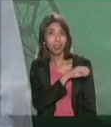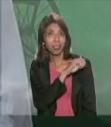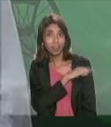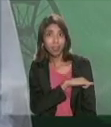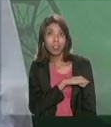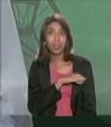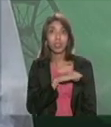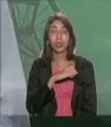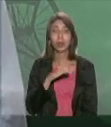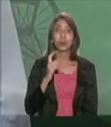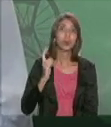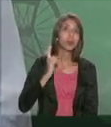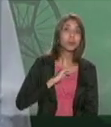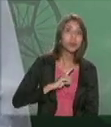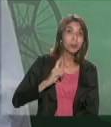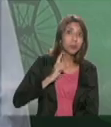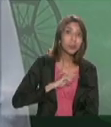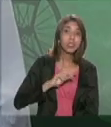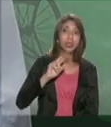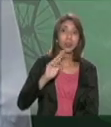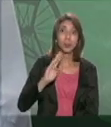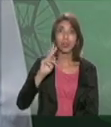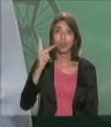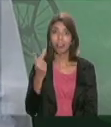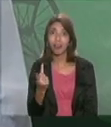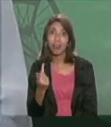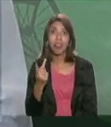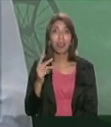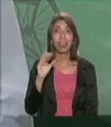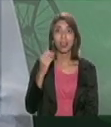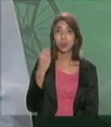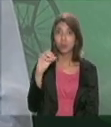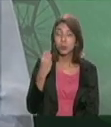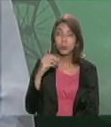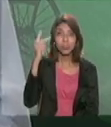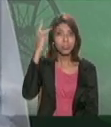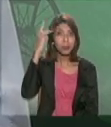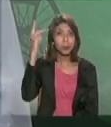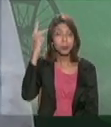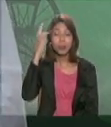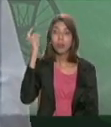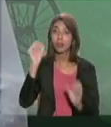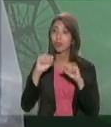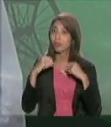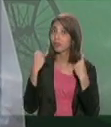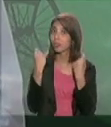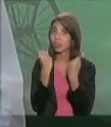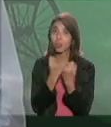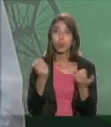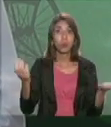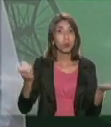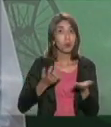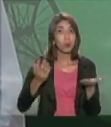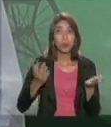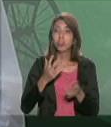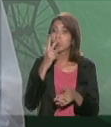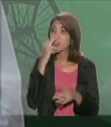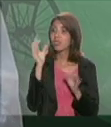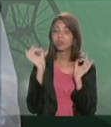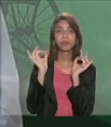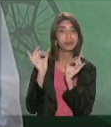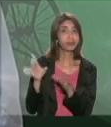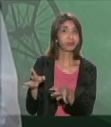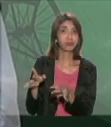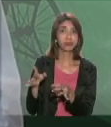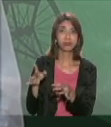Janeiro, com exceção de Belo Horizonte, talvez Rio Grande do Sul, São Paulo. As arenas que foram feitas são todas hoje elefante